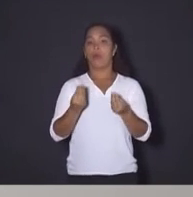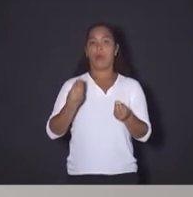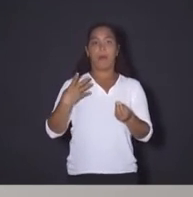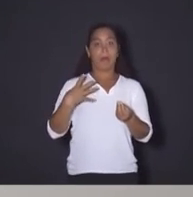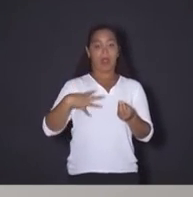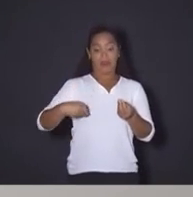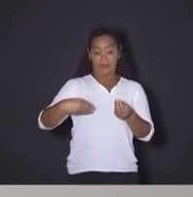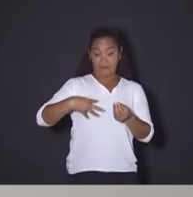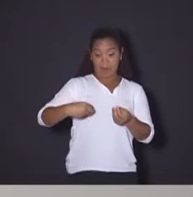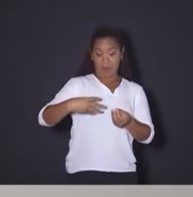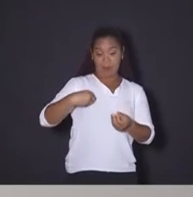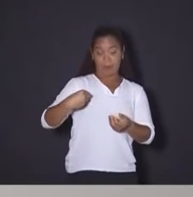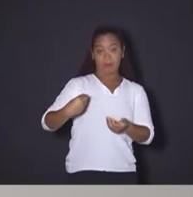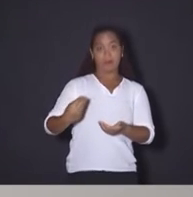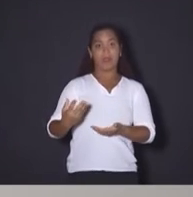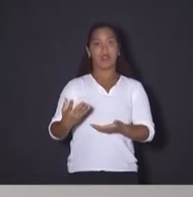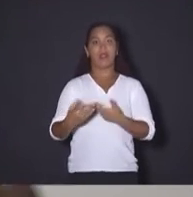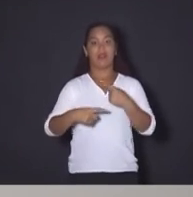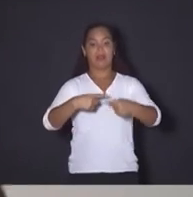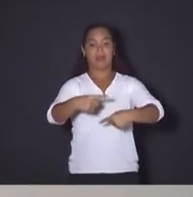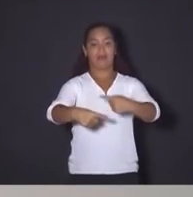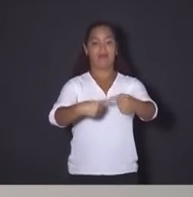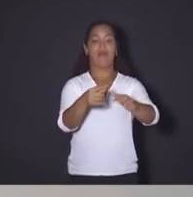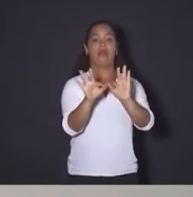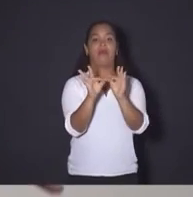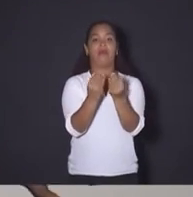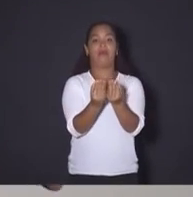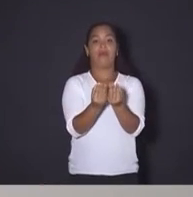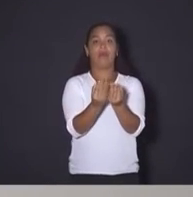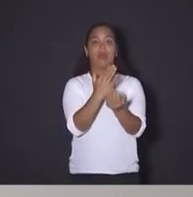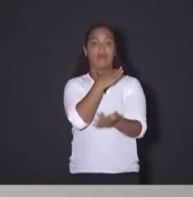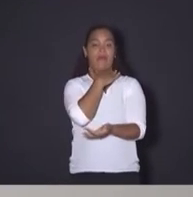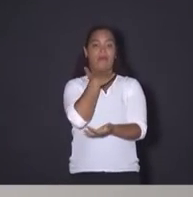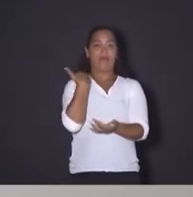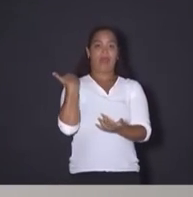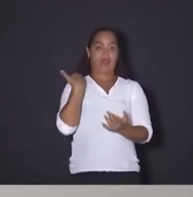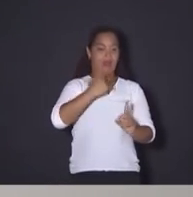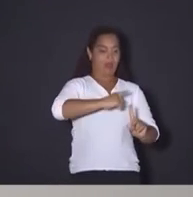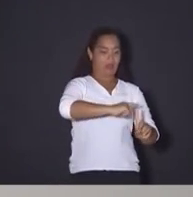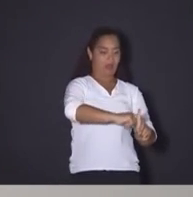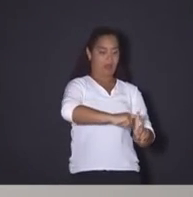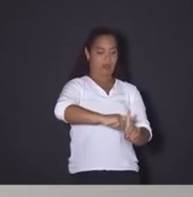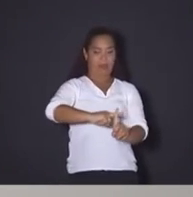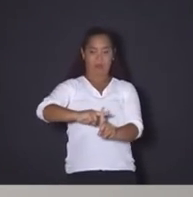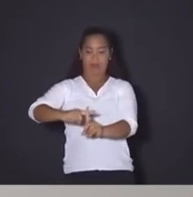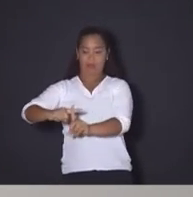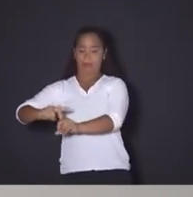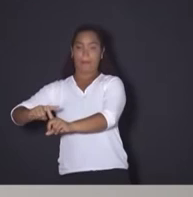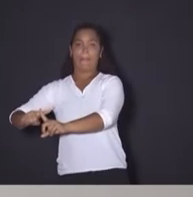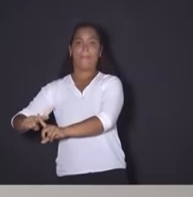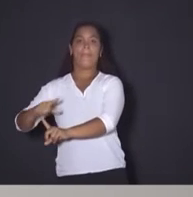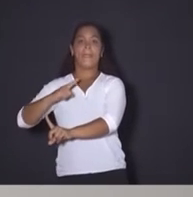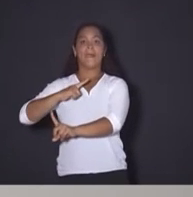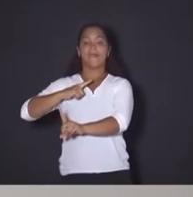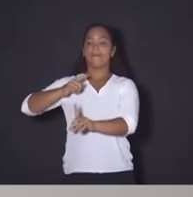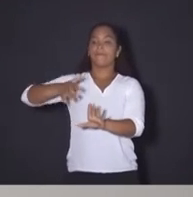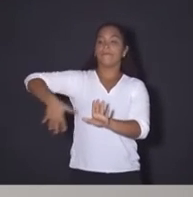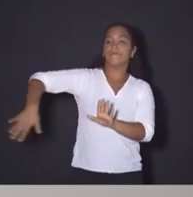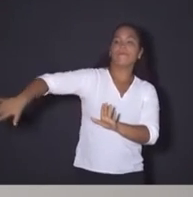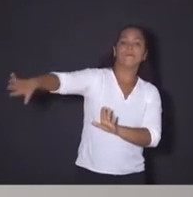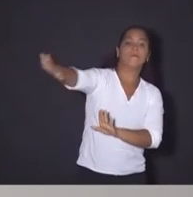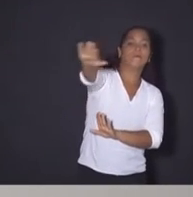nossas famílias ou estão nas valas dos cemitérios se a gente percorre os cemitérios no entorno de